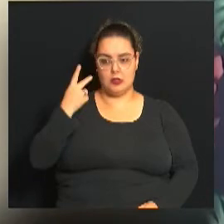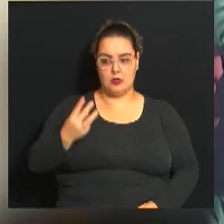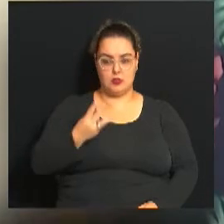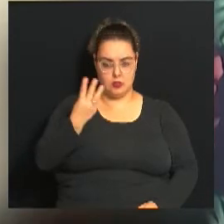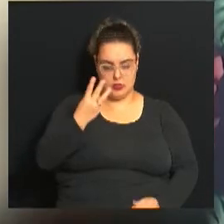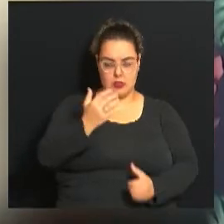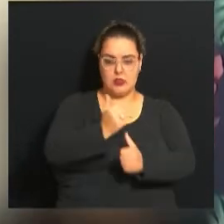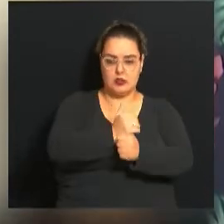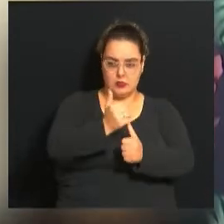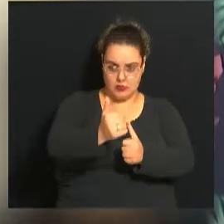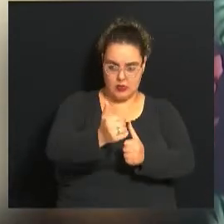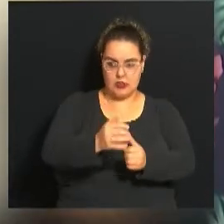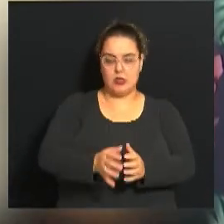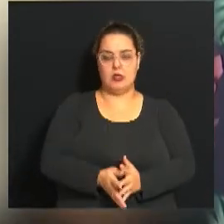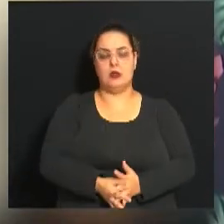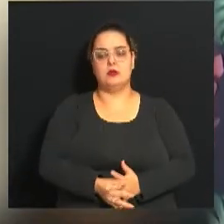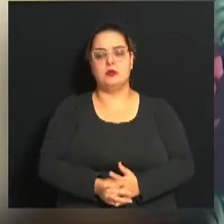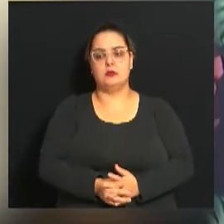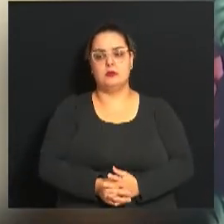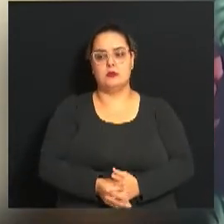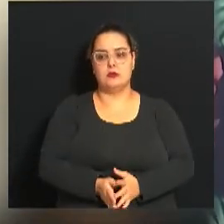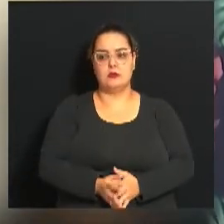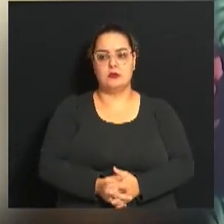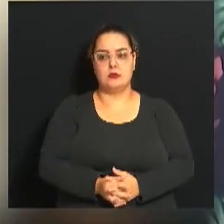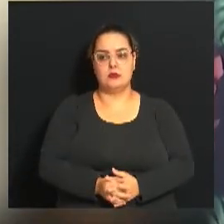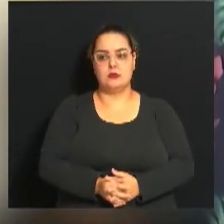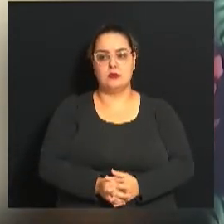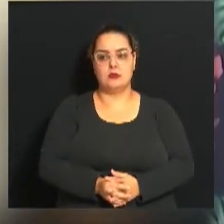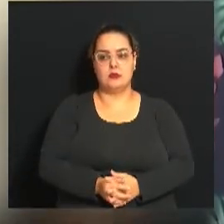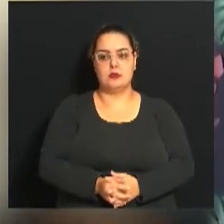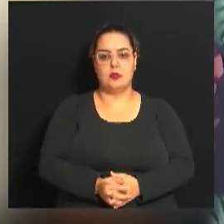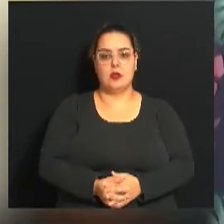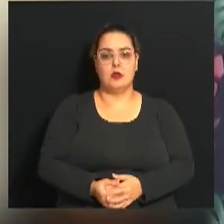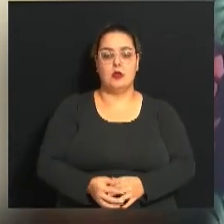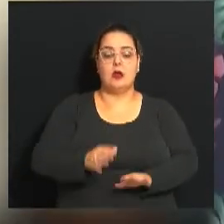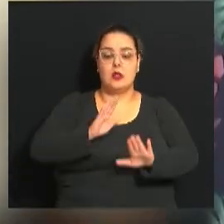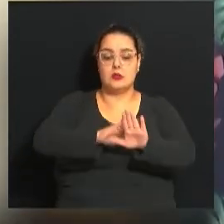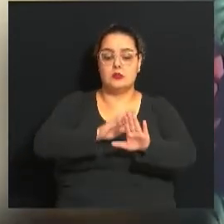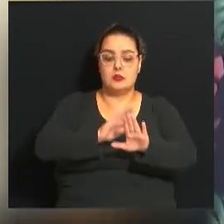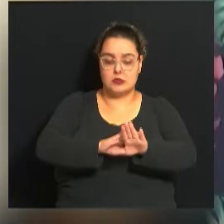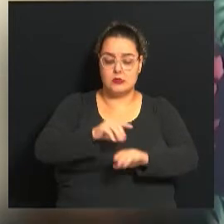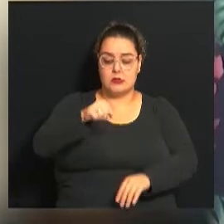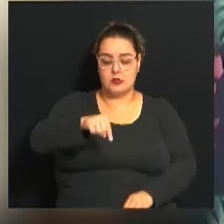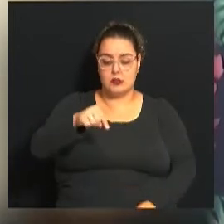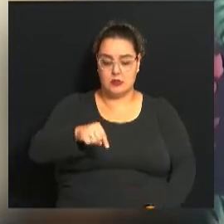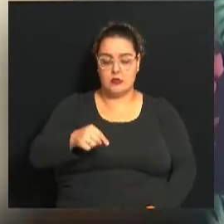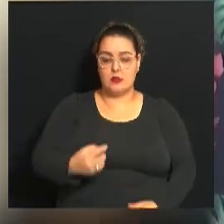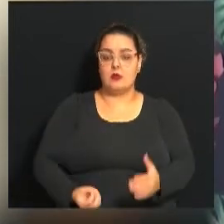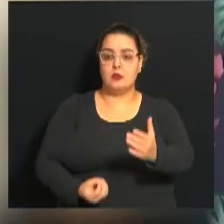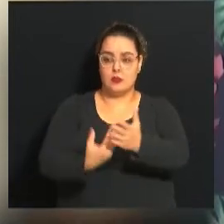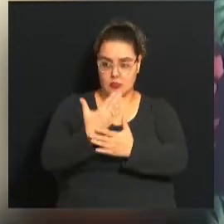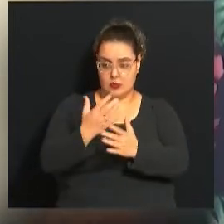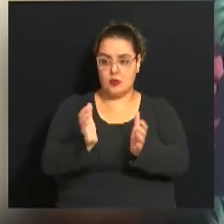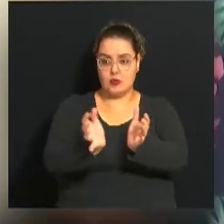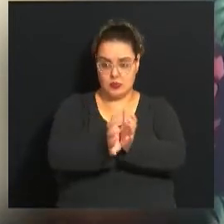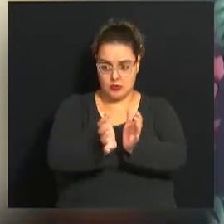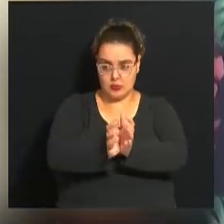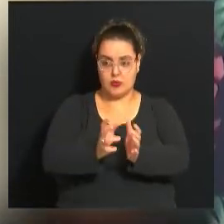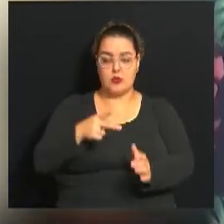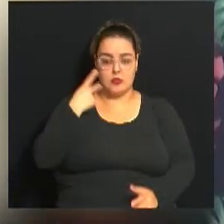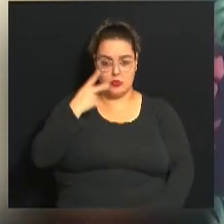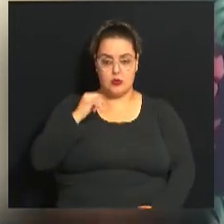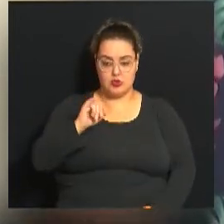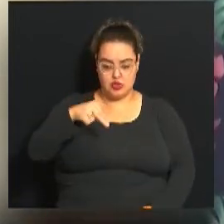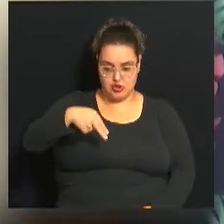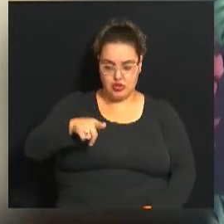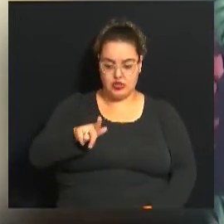mandato, e por mais que uma das atribuições dessa casa seja a formação de comissões parlamentares de inquérito,